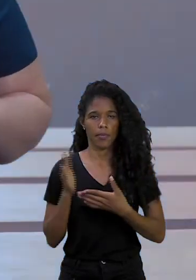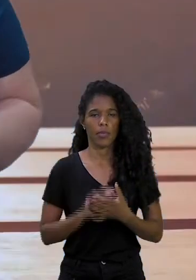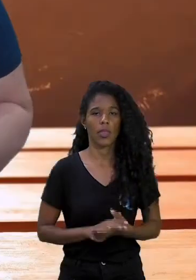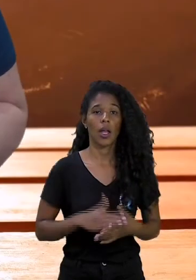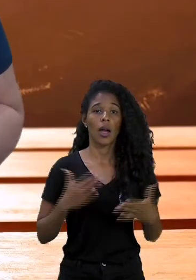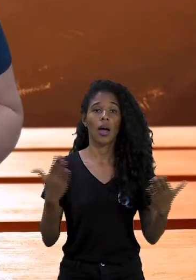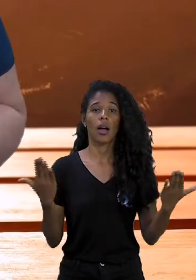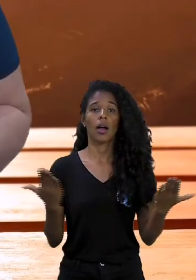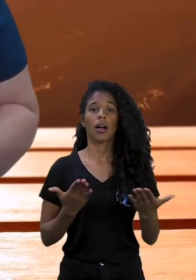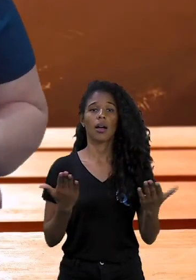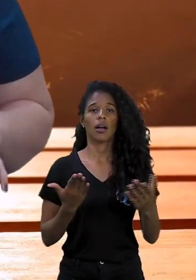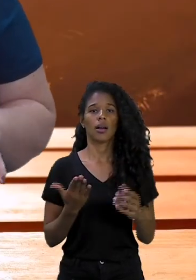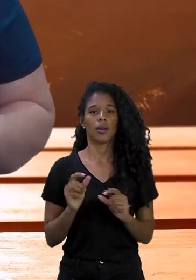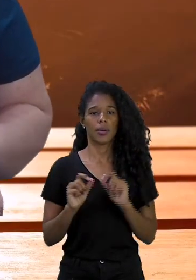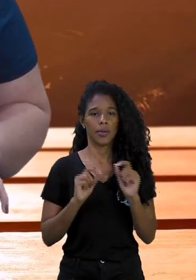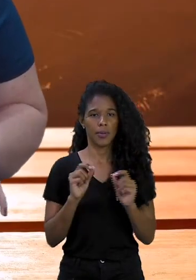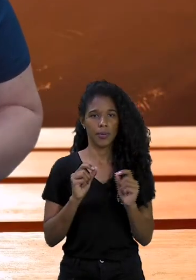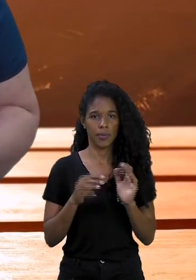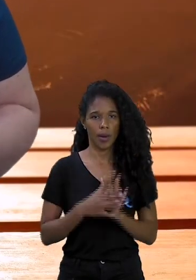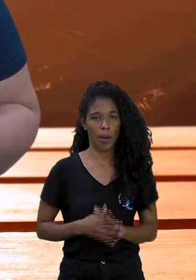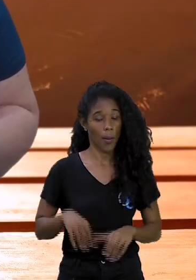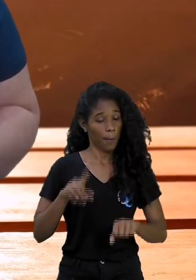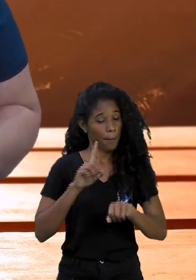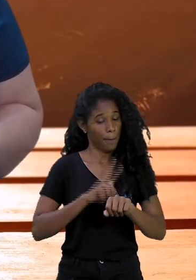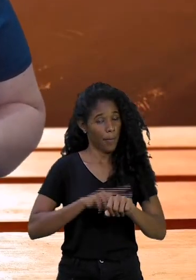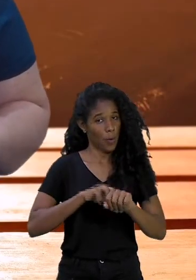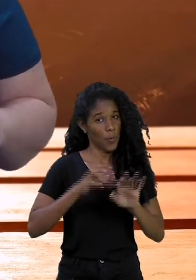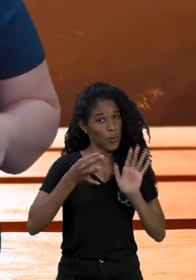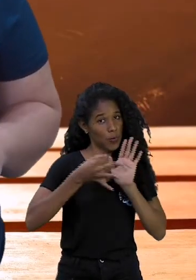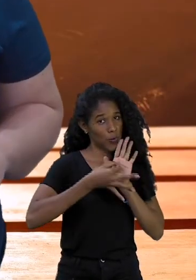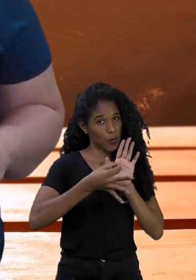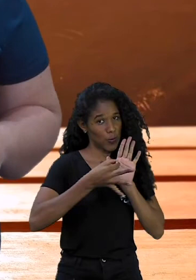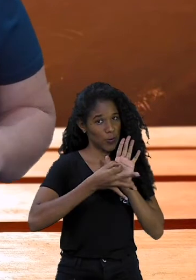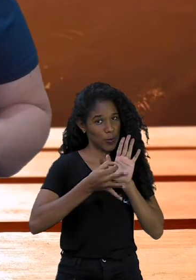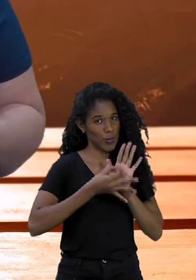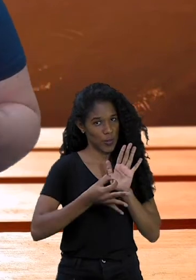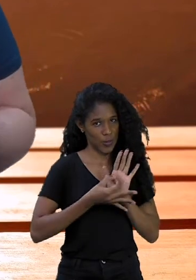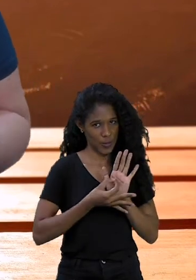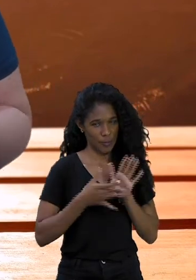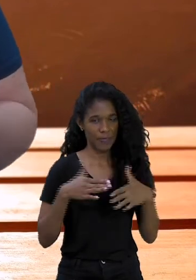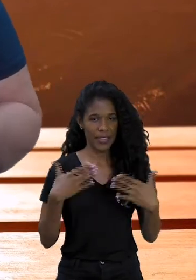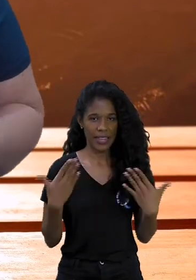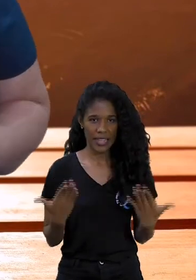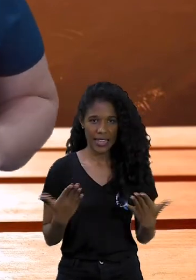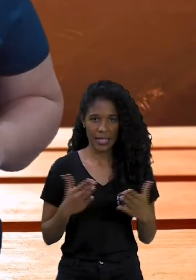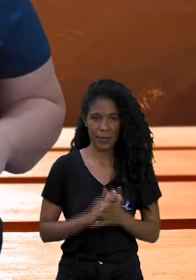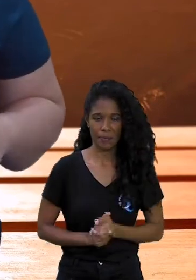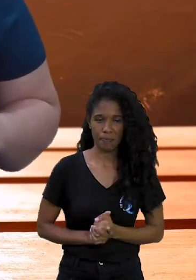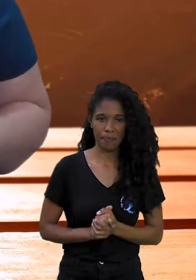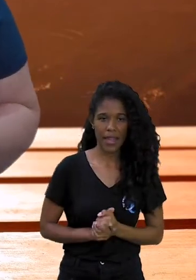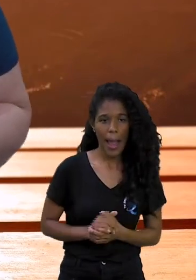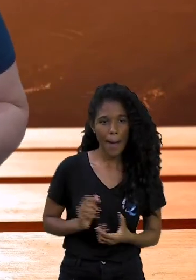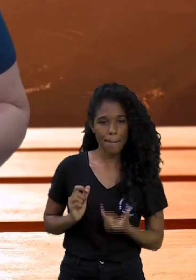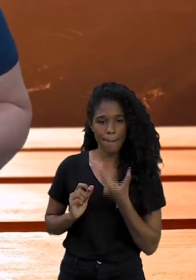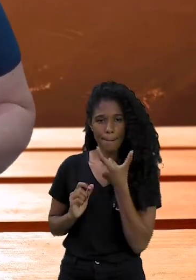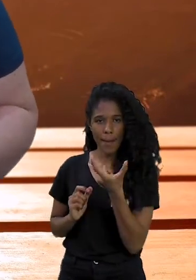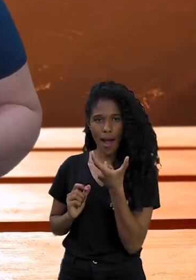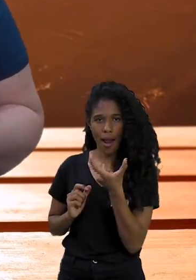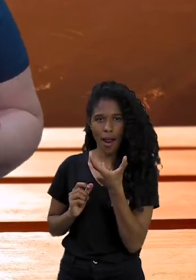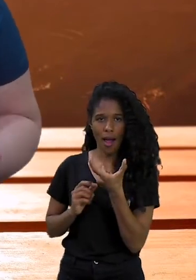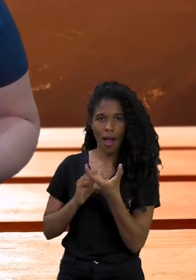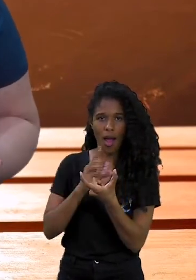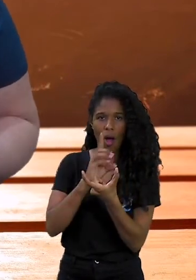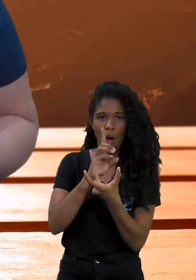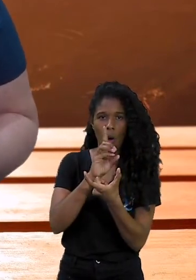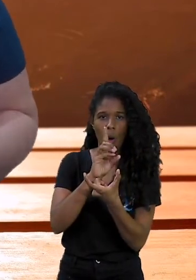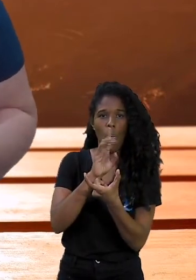E agora, no meu momento Fica a Dica, eu trouxe para vocês o seguinte, a palavra bom dia. Vocês sabiam que existe